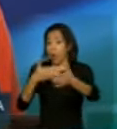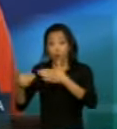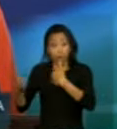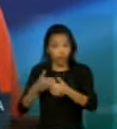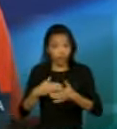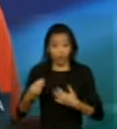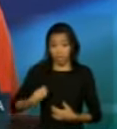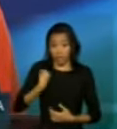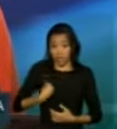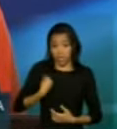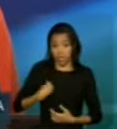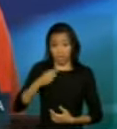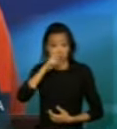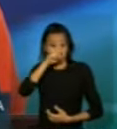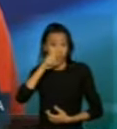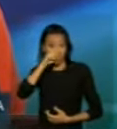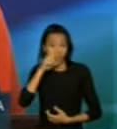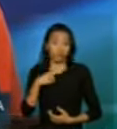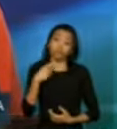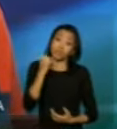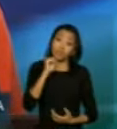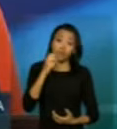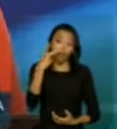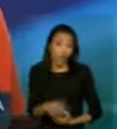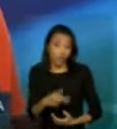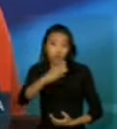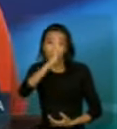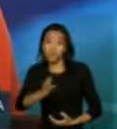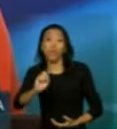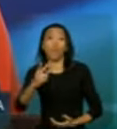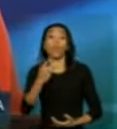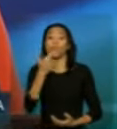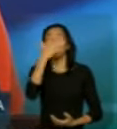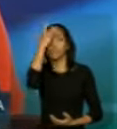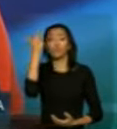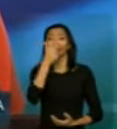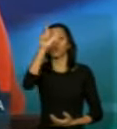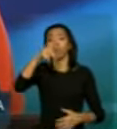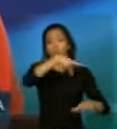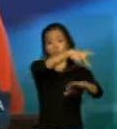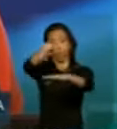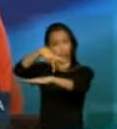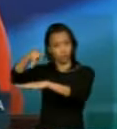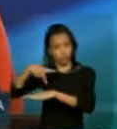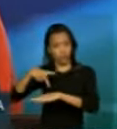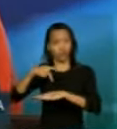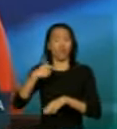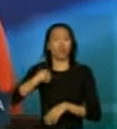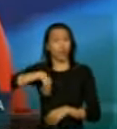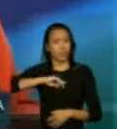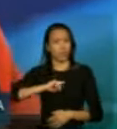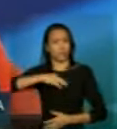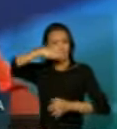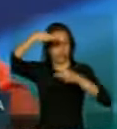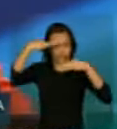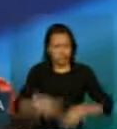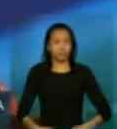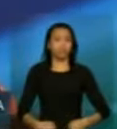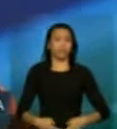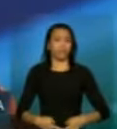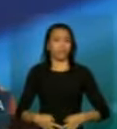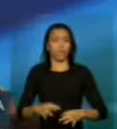risco, cidadãos brasileiros ou de qualquer nacionalidade. Adotamos rigoroso conceito de